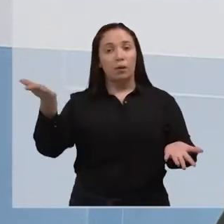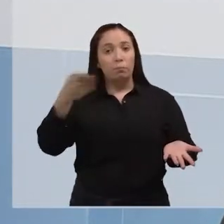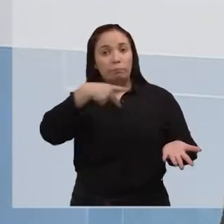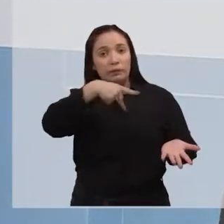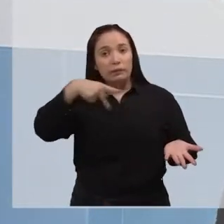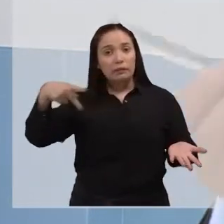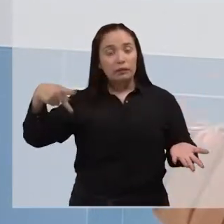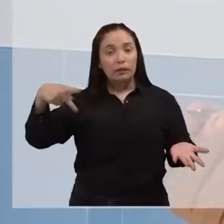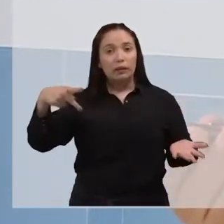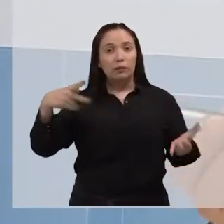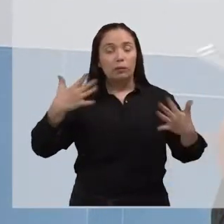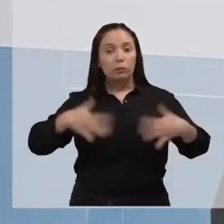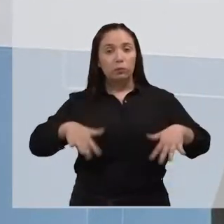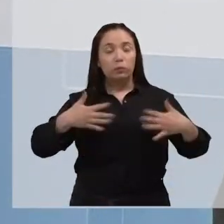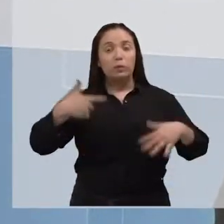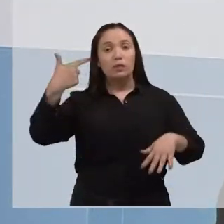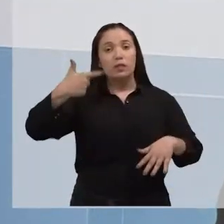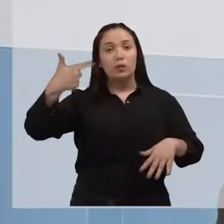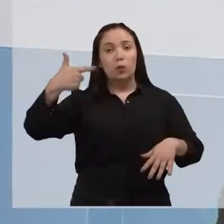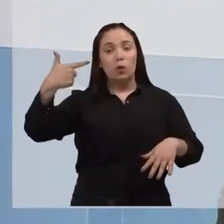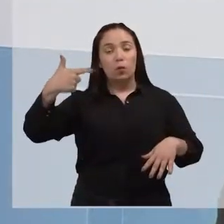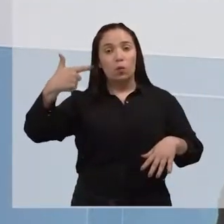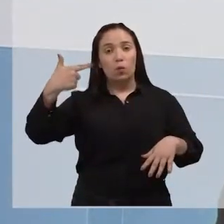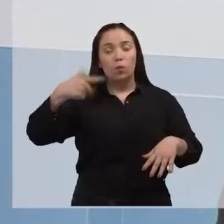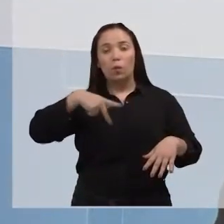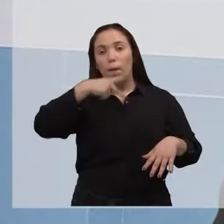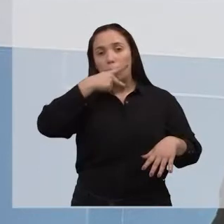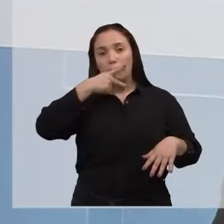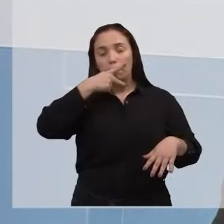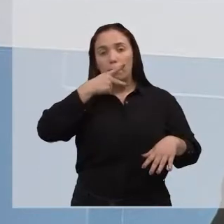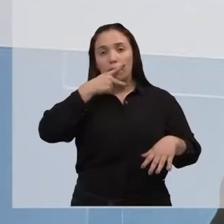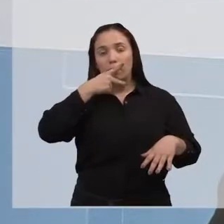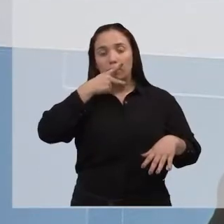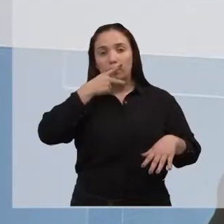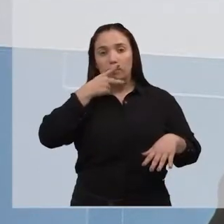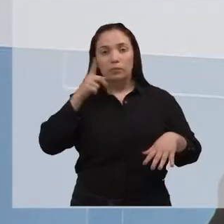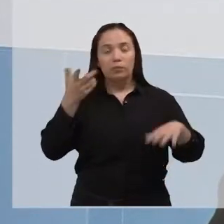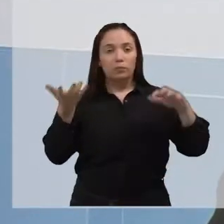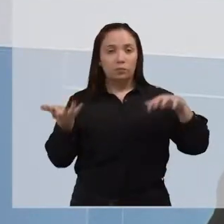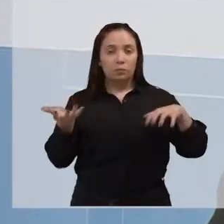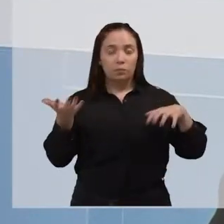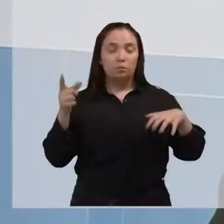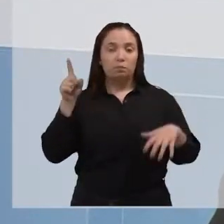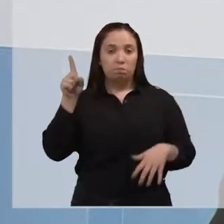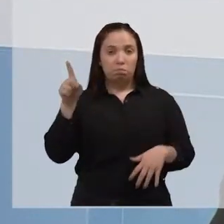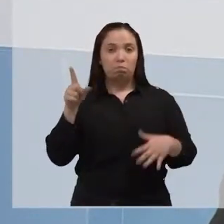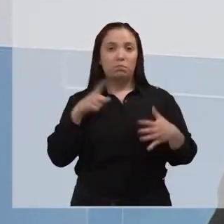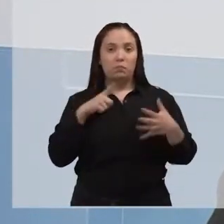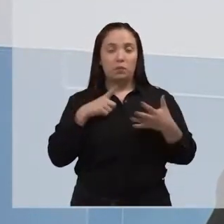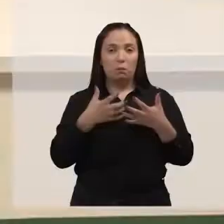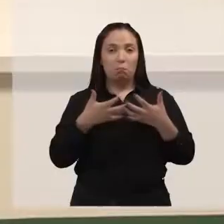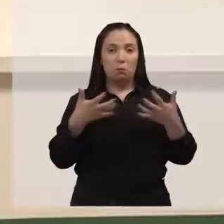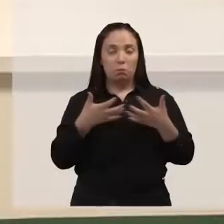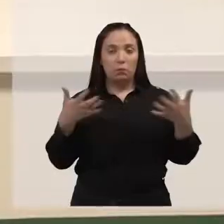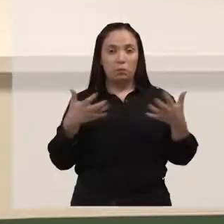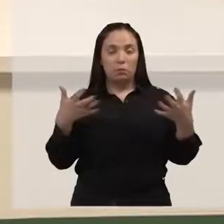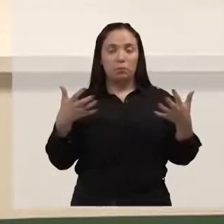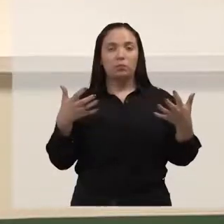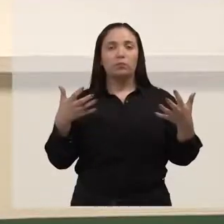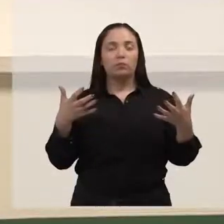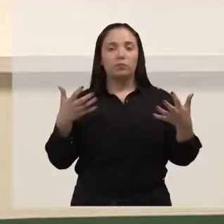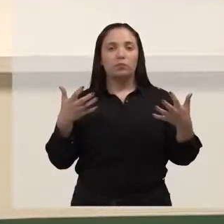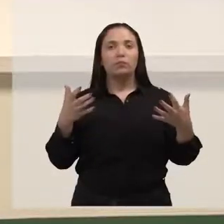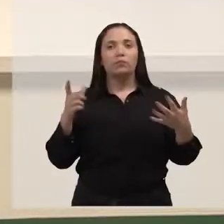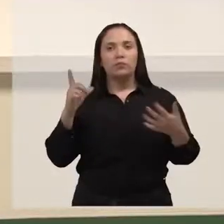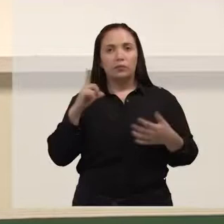de bancada de apoio à base aliada do governo federal. É o segundo partido hoje. É o segundo partido do PP. É porque perdeu muita gente, né,